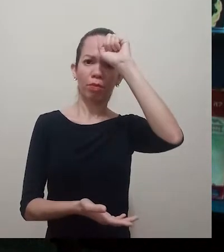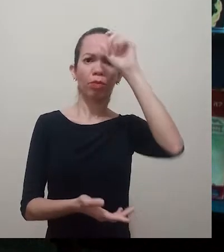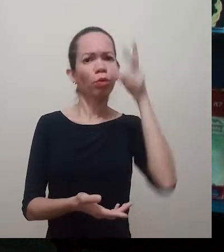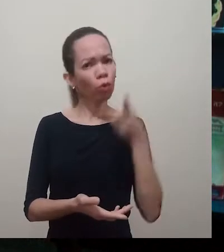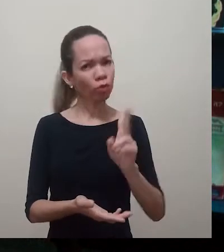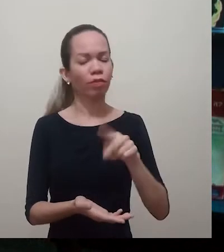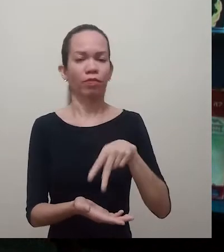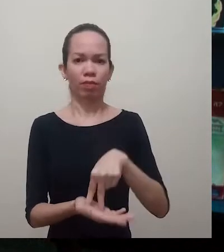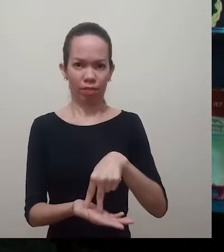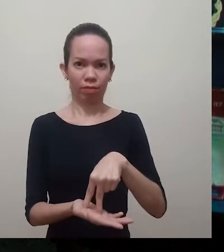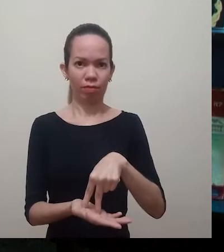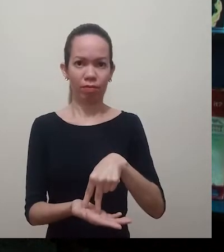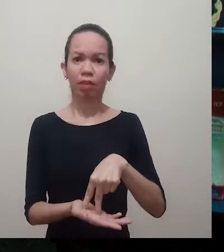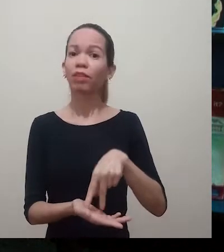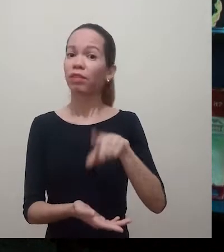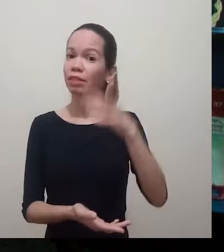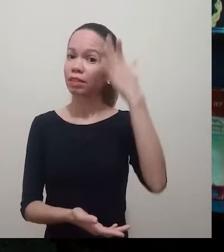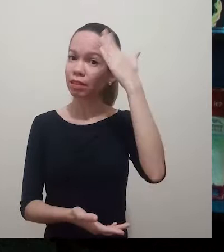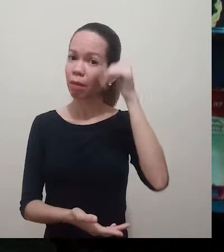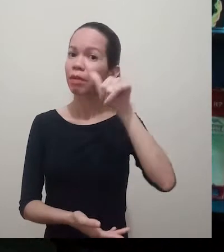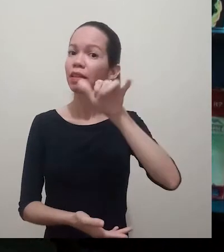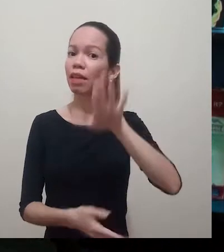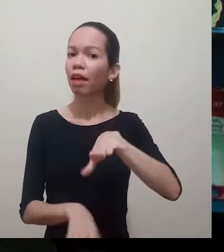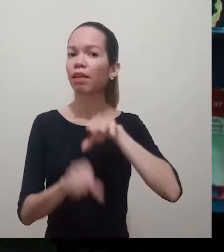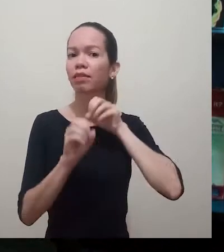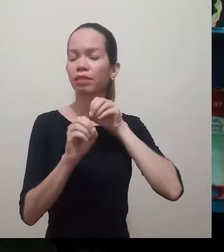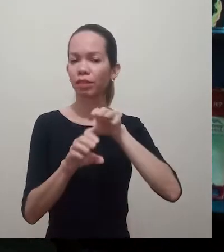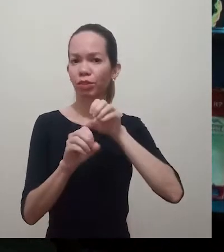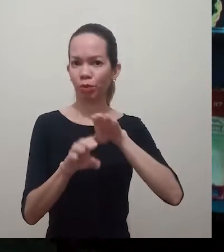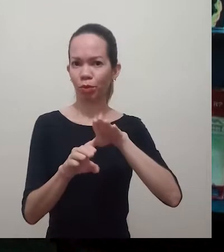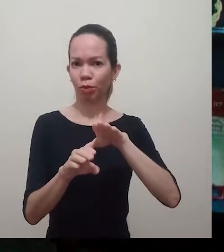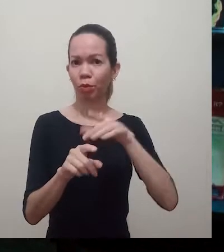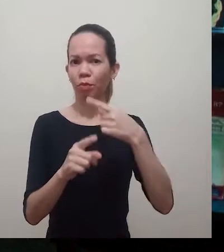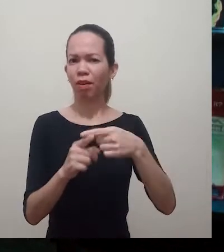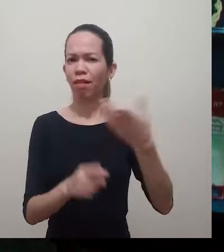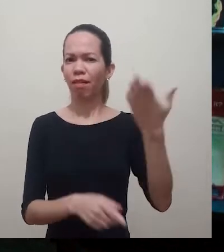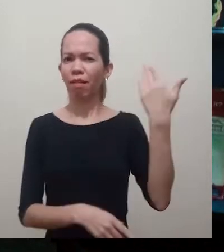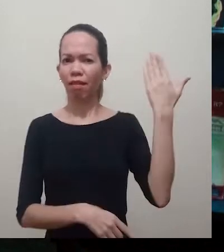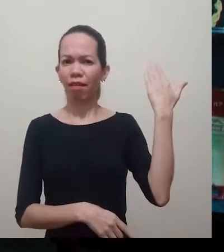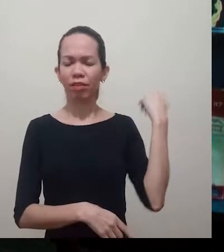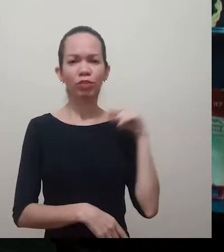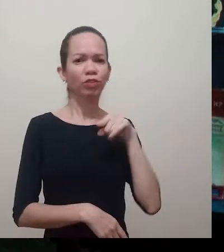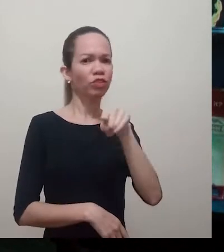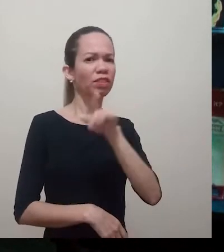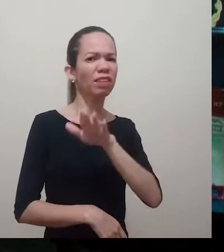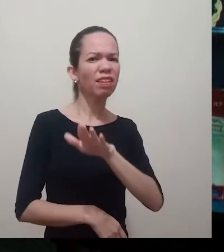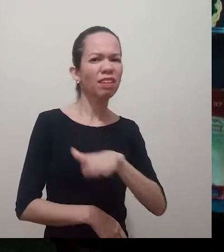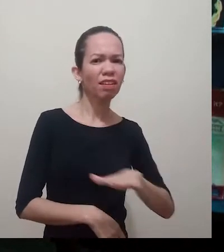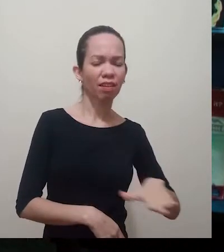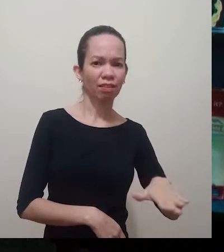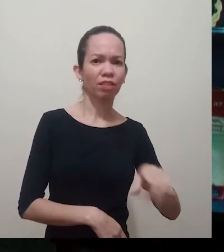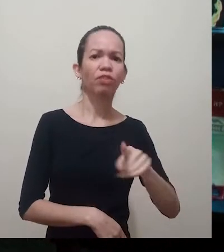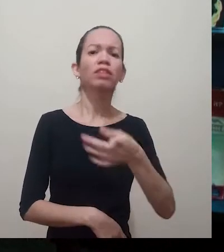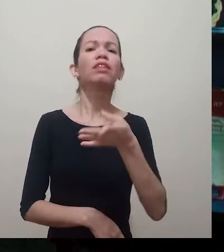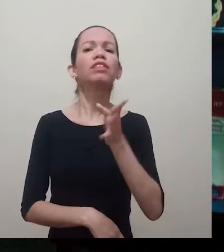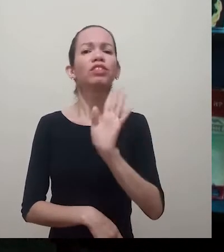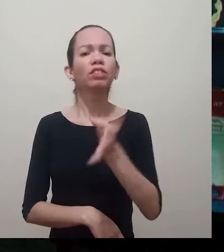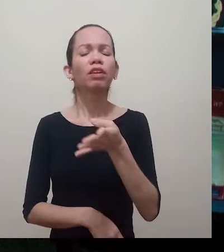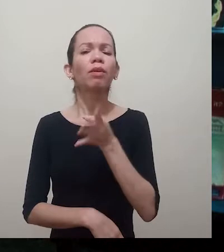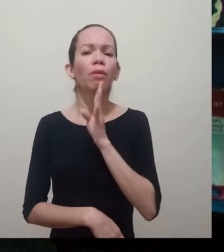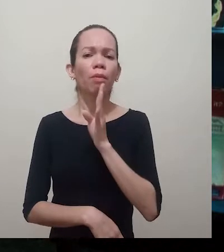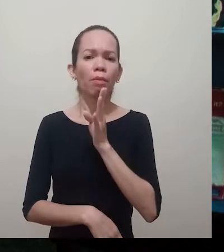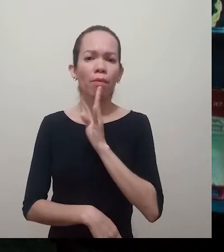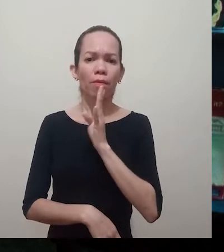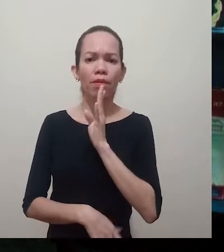de quem o aprendeste e que desde o início desde a infância sabes as sagradas letras